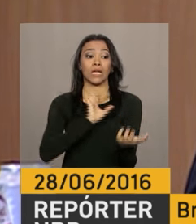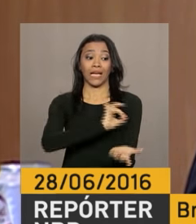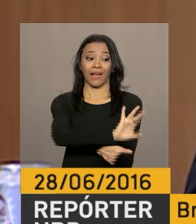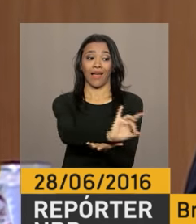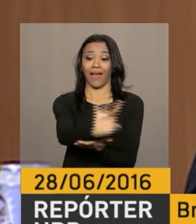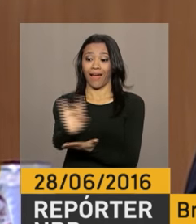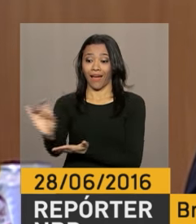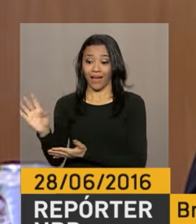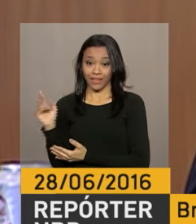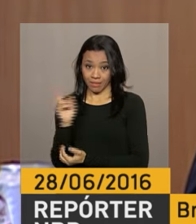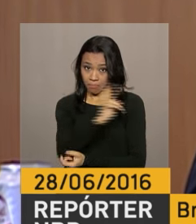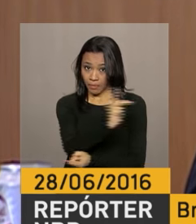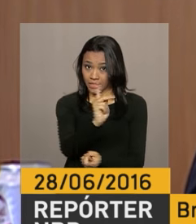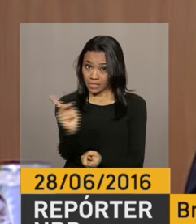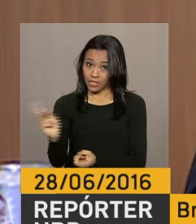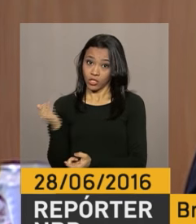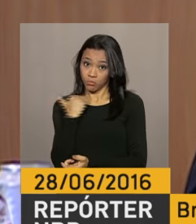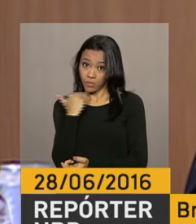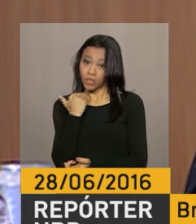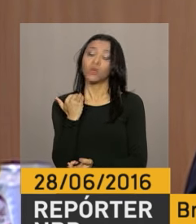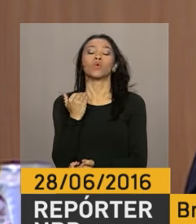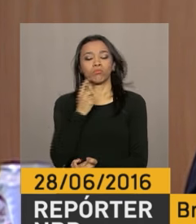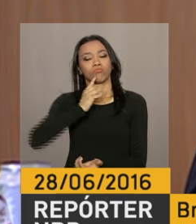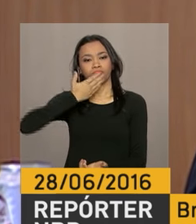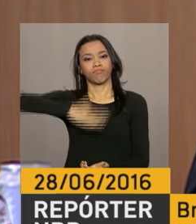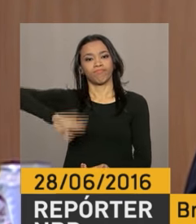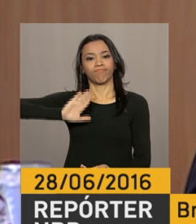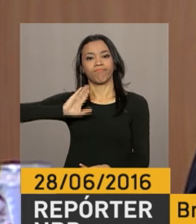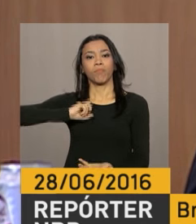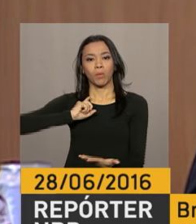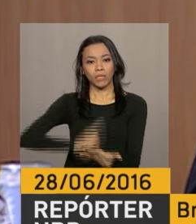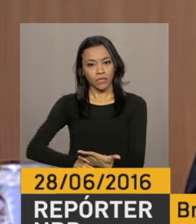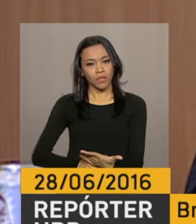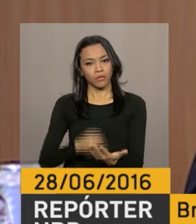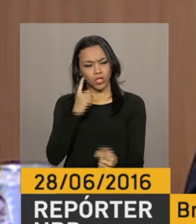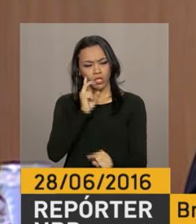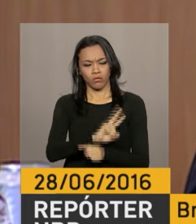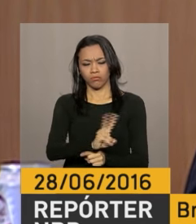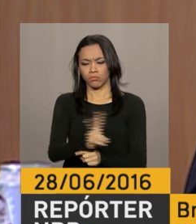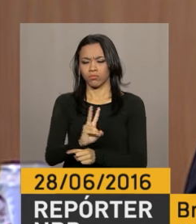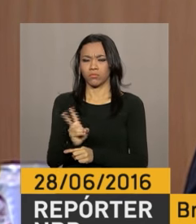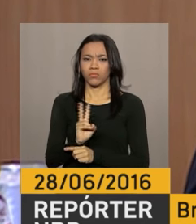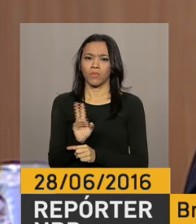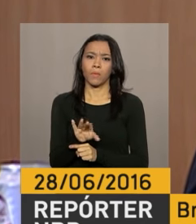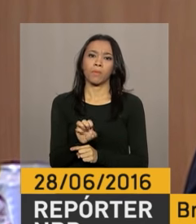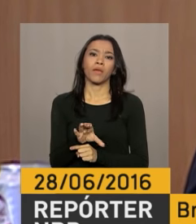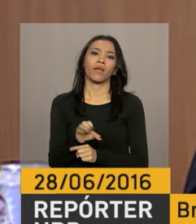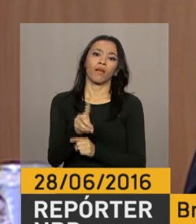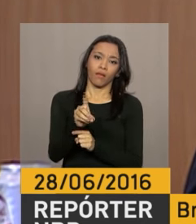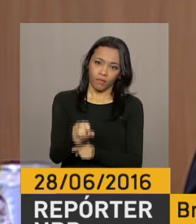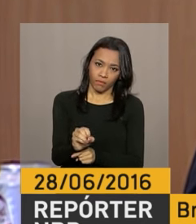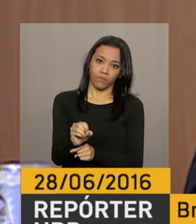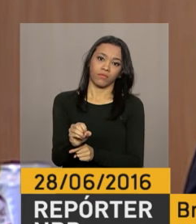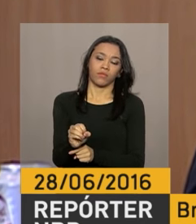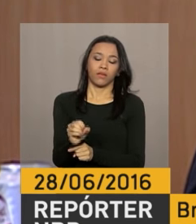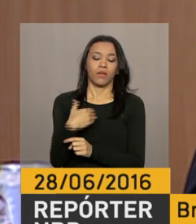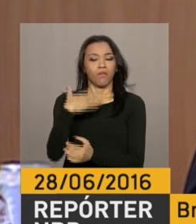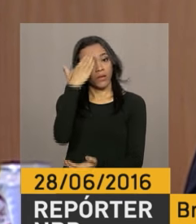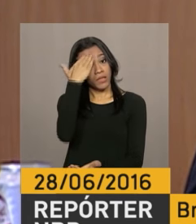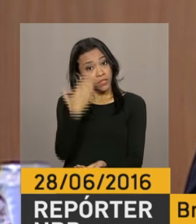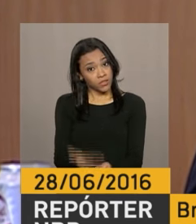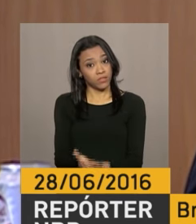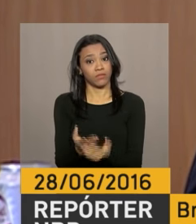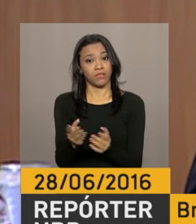comprometeram a monitorar os mercados e usar os instrumentos que dispõem. Acredito que o impacto de curto prazo está